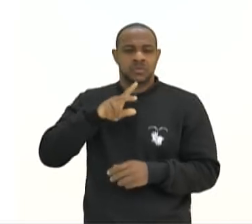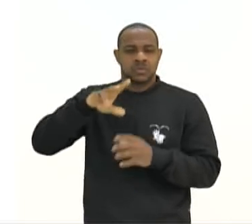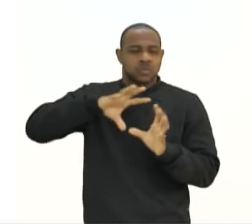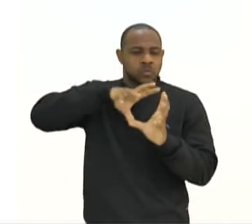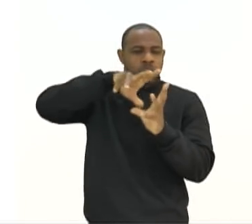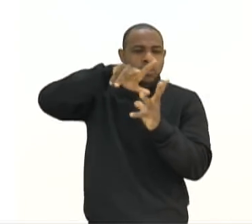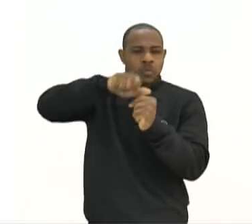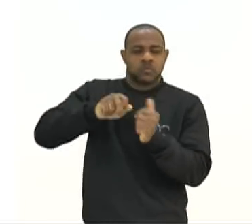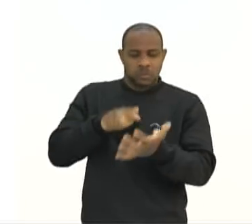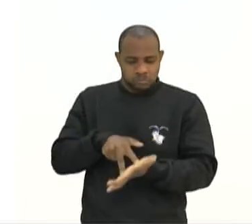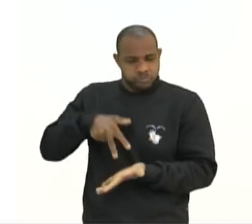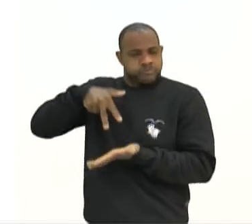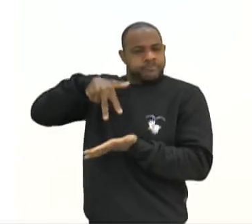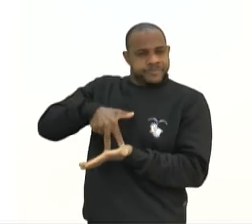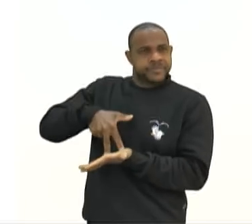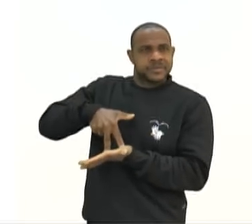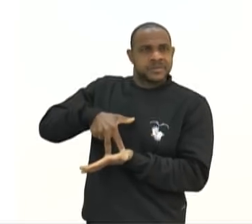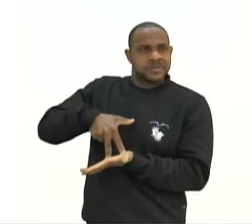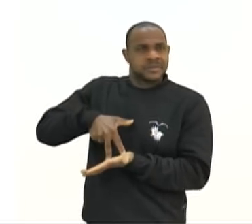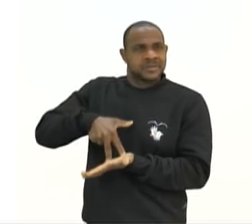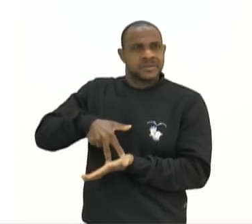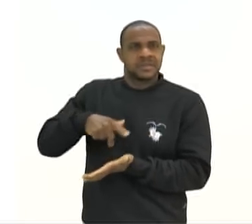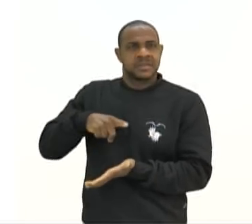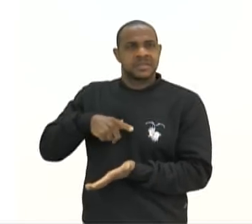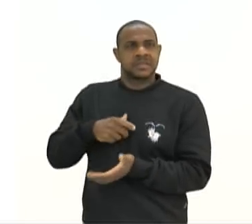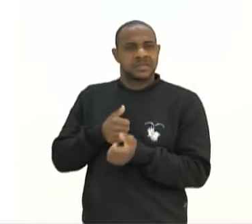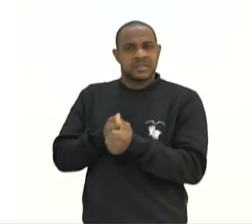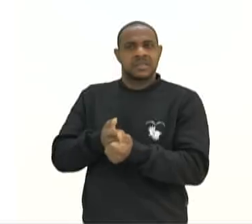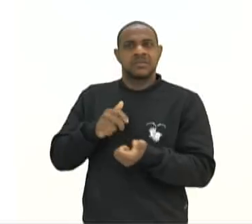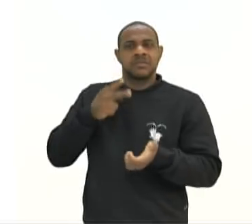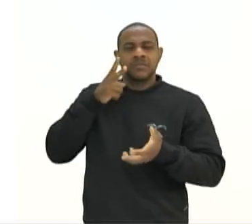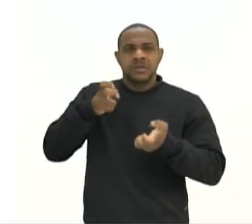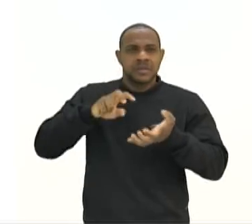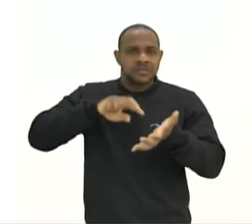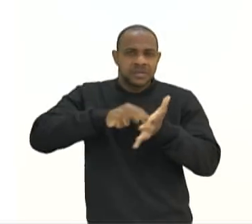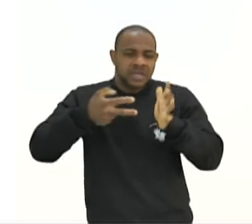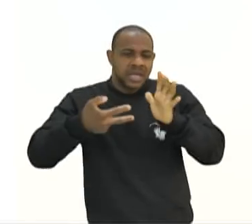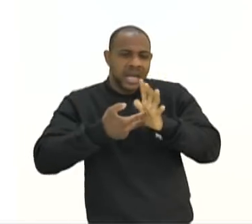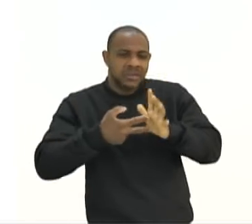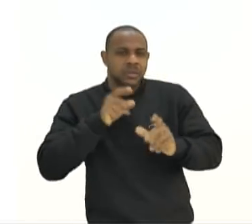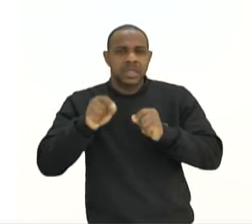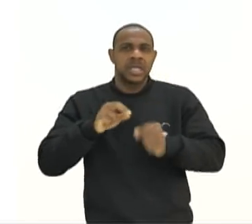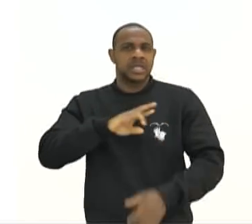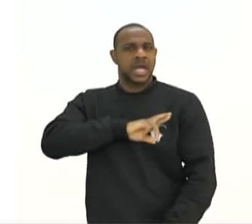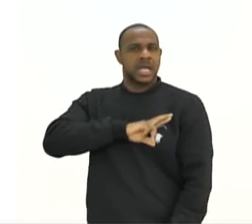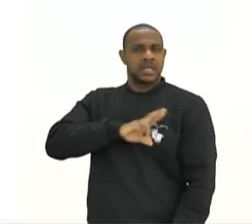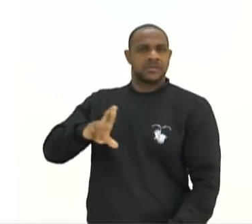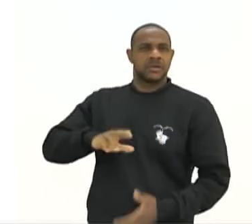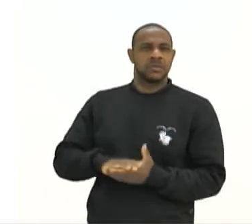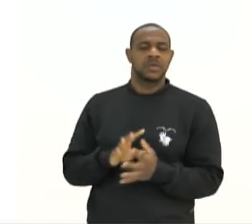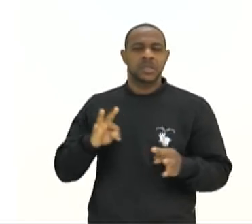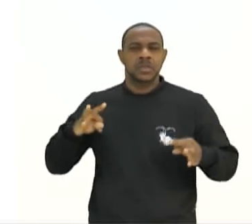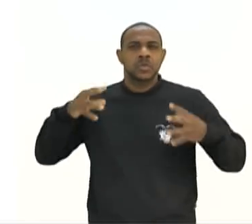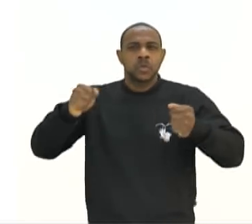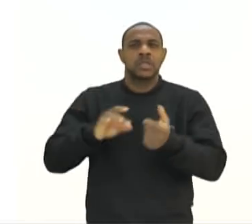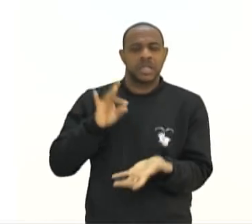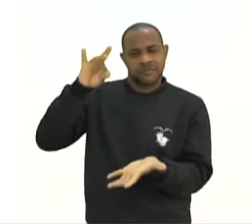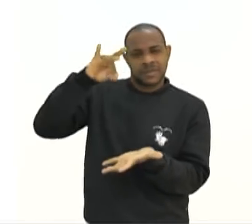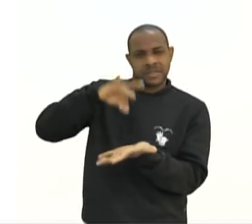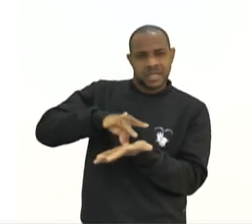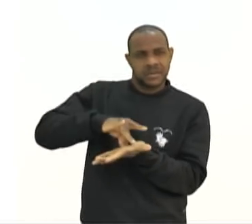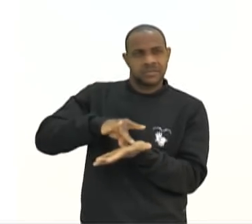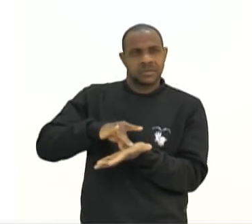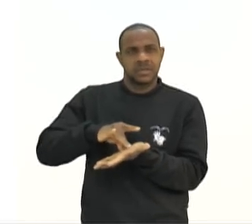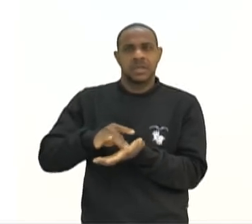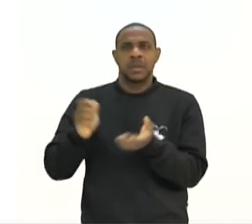né? E que eles vivam o verdadeiro significado dessa crença, né? E que todas essas verdades